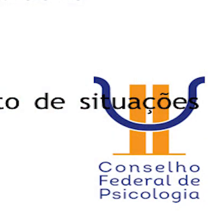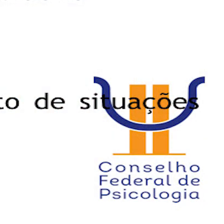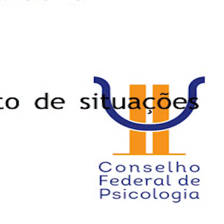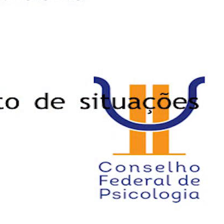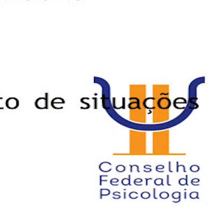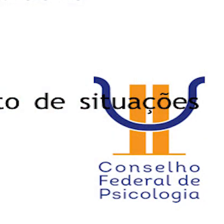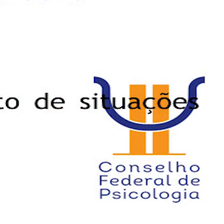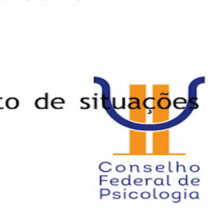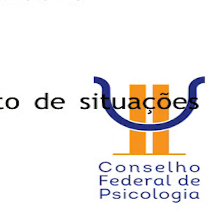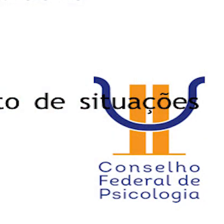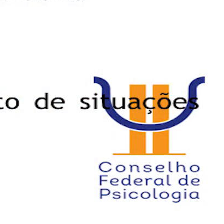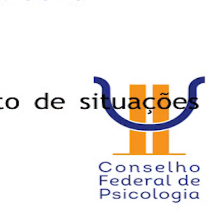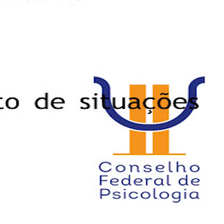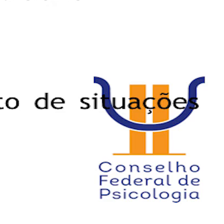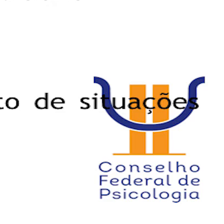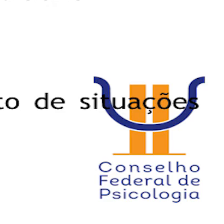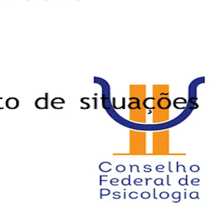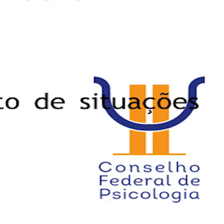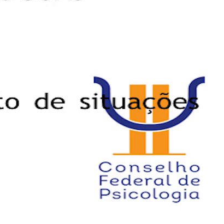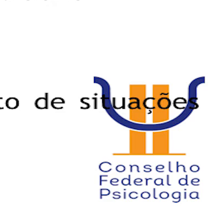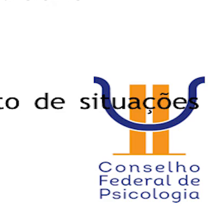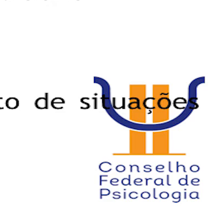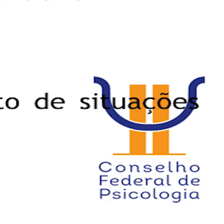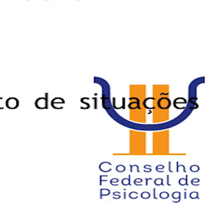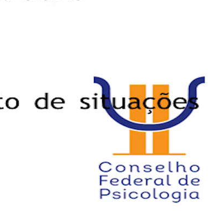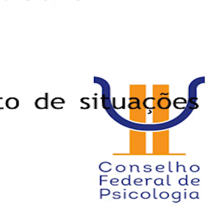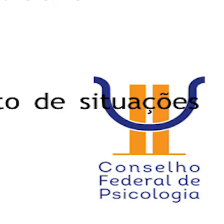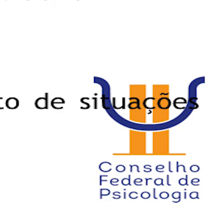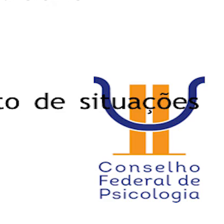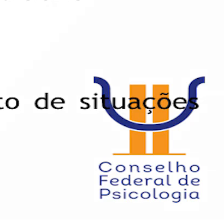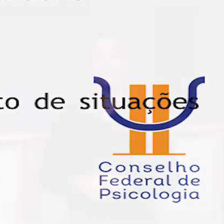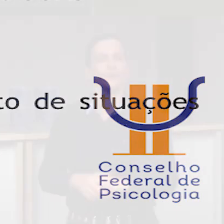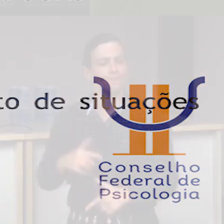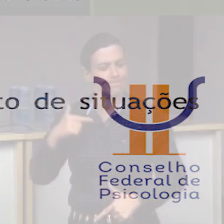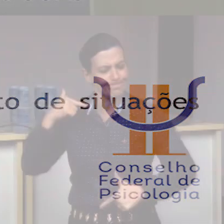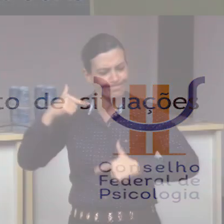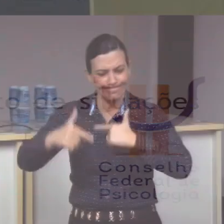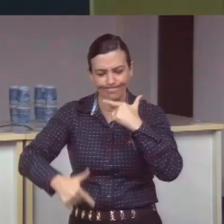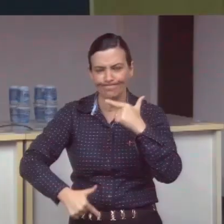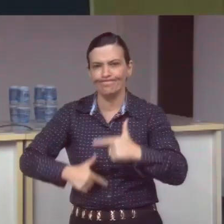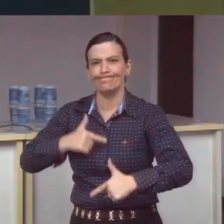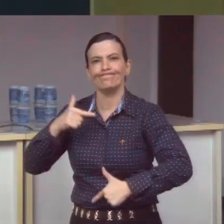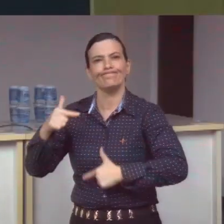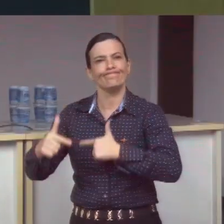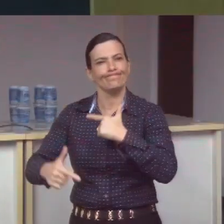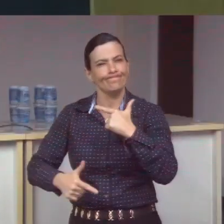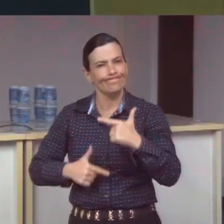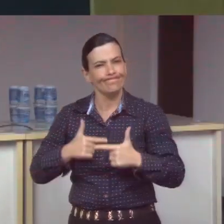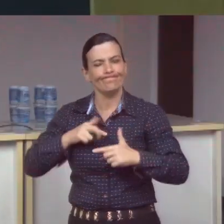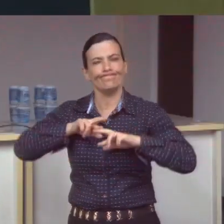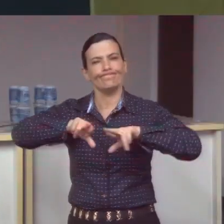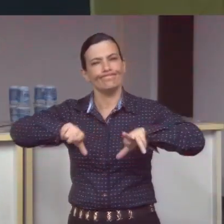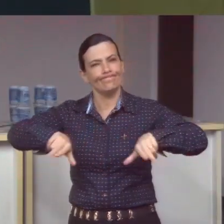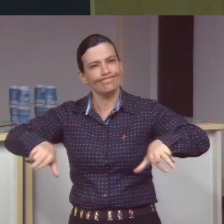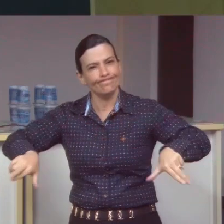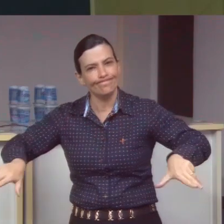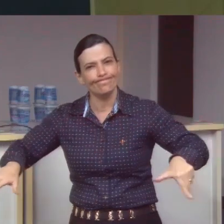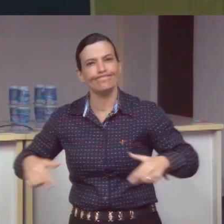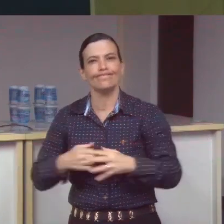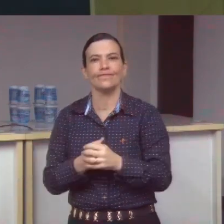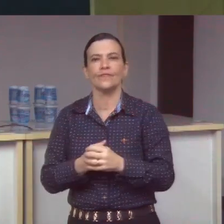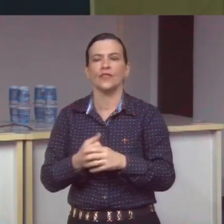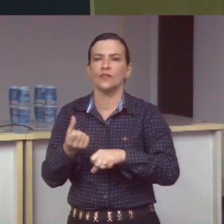profissionais das redes para esse enfrentamento. Temos um grande trabalho de capacitação, pensando no que fazemos aqui,